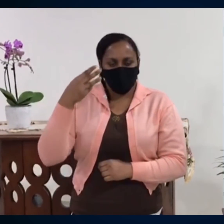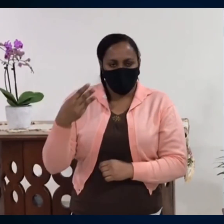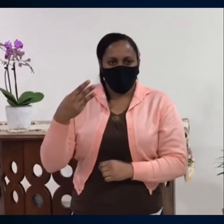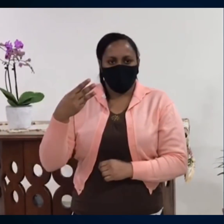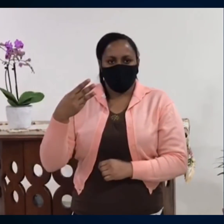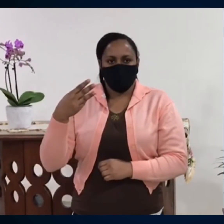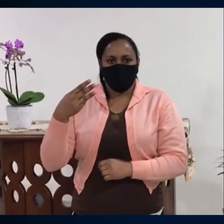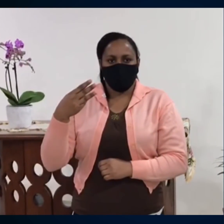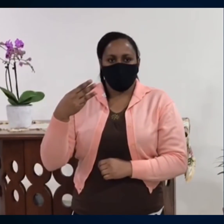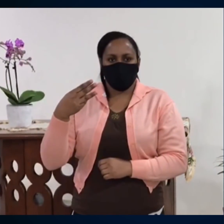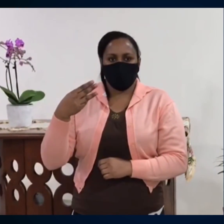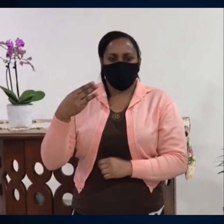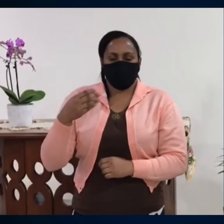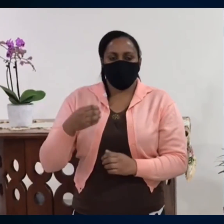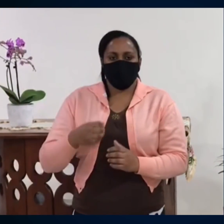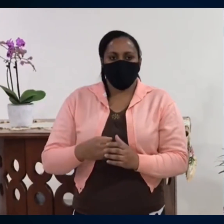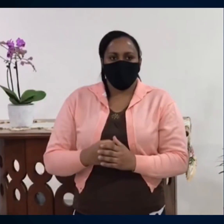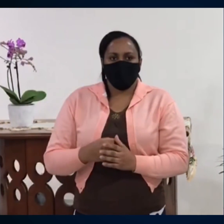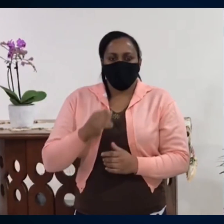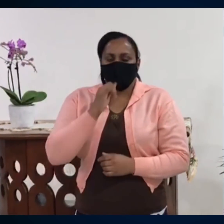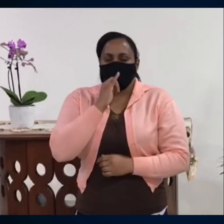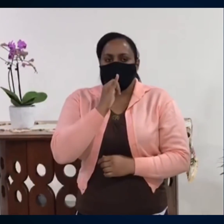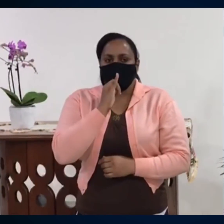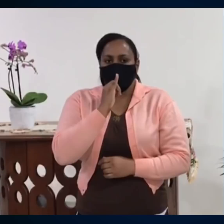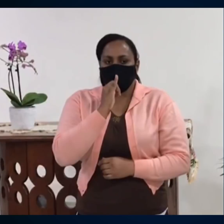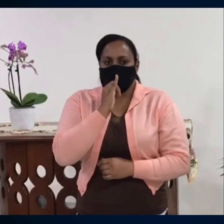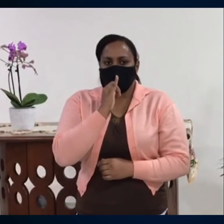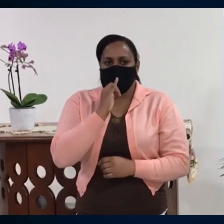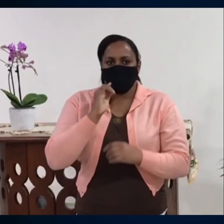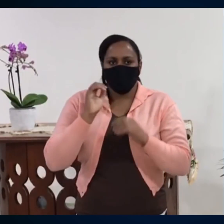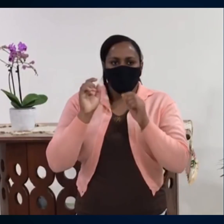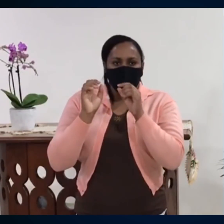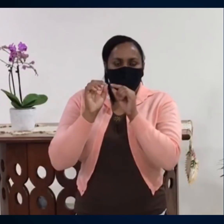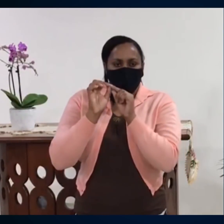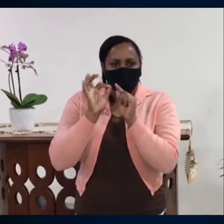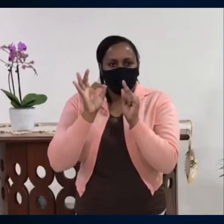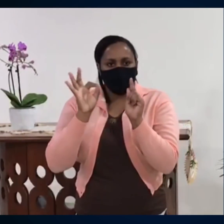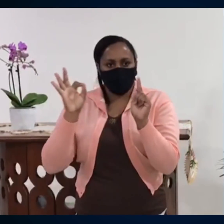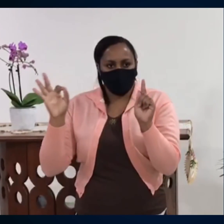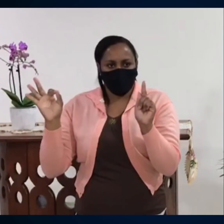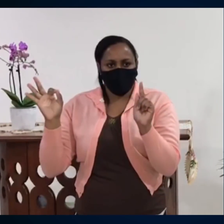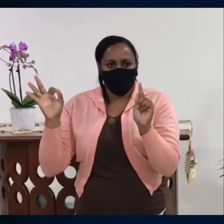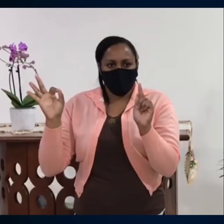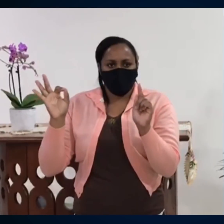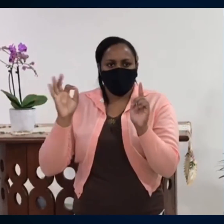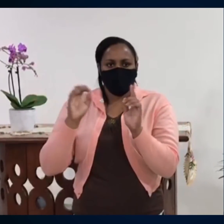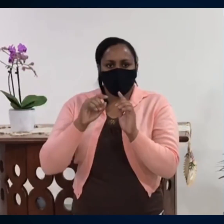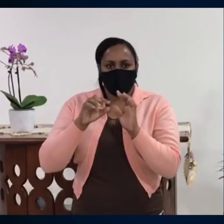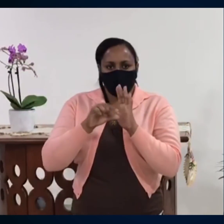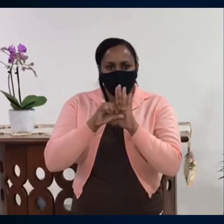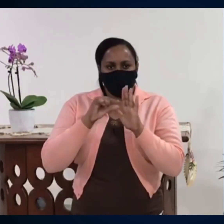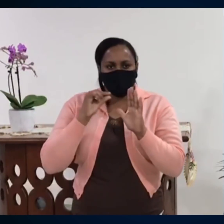citando uma frase que está no versículo 11.